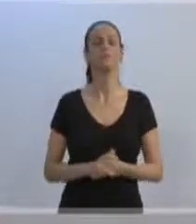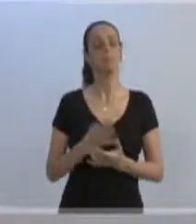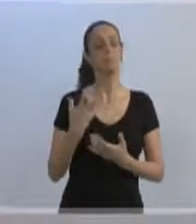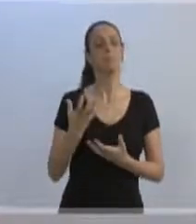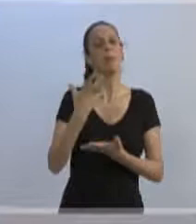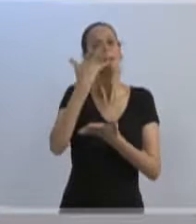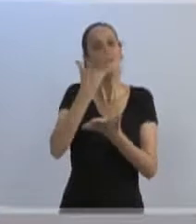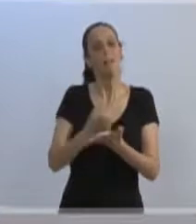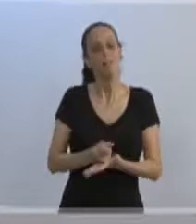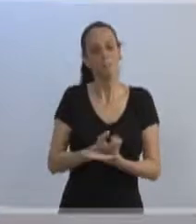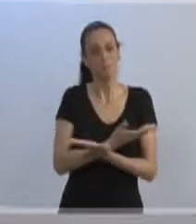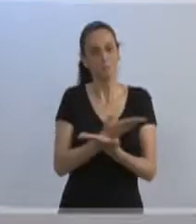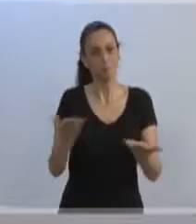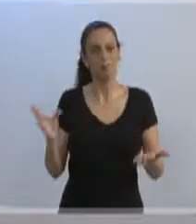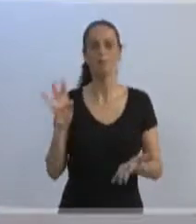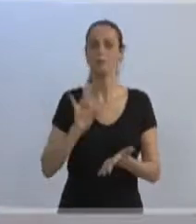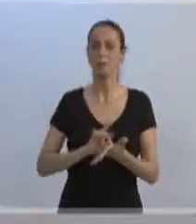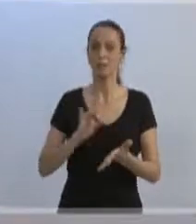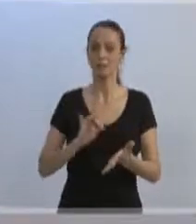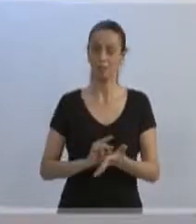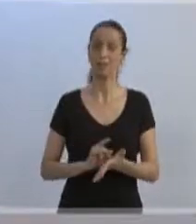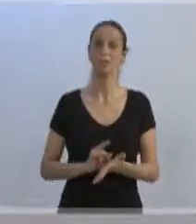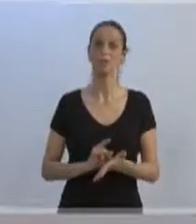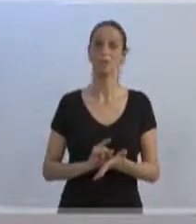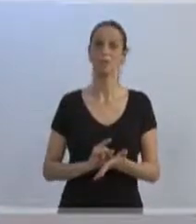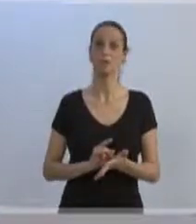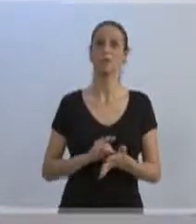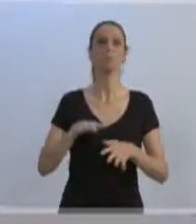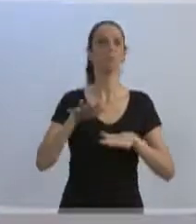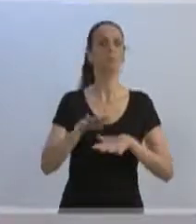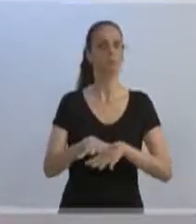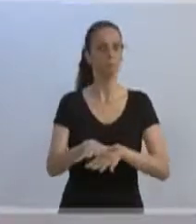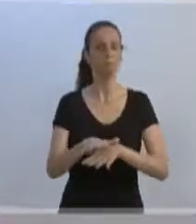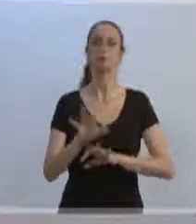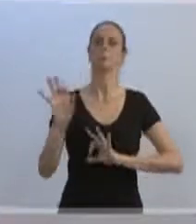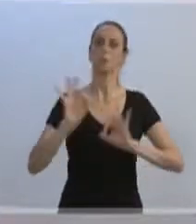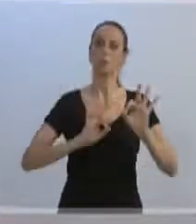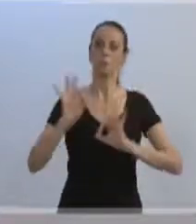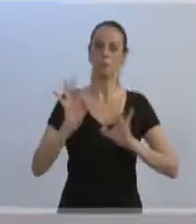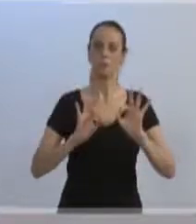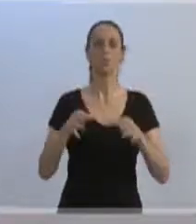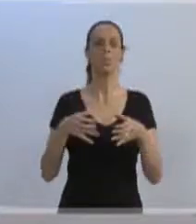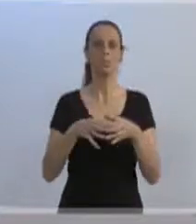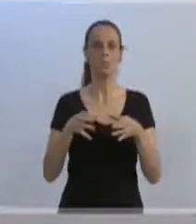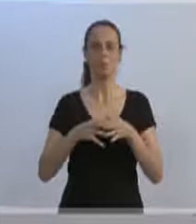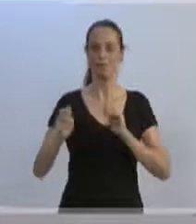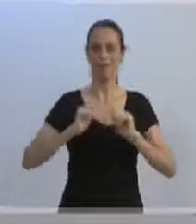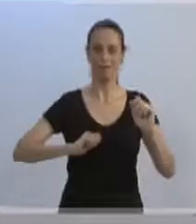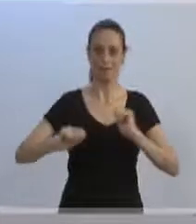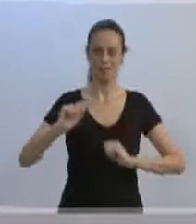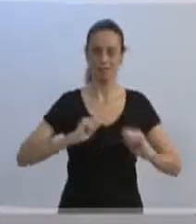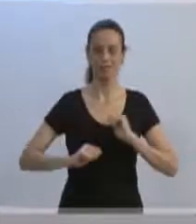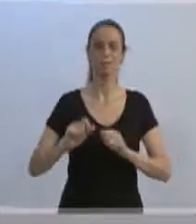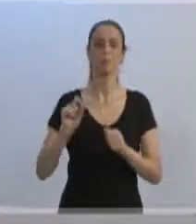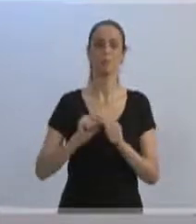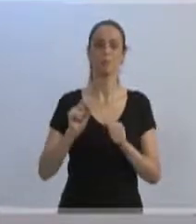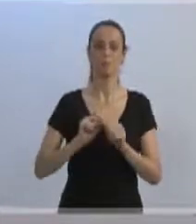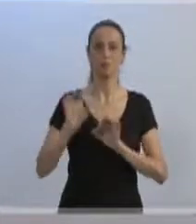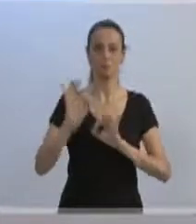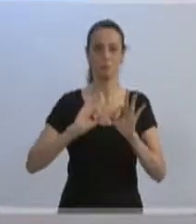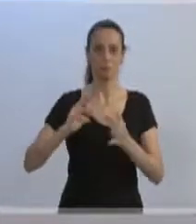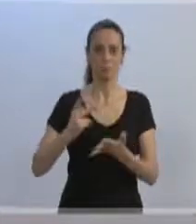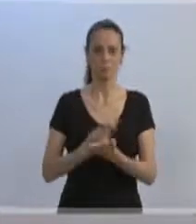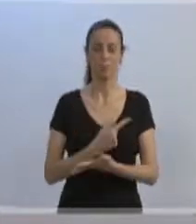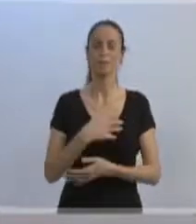sobretudo esse grande ciclo essa grande mobilização aqui sobretudo da classe artística para a realização desse evento e é